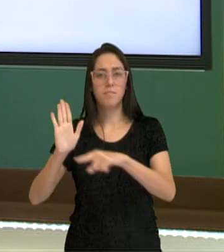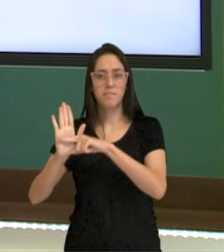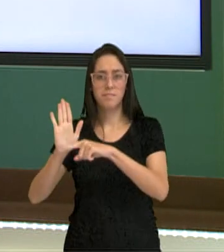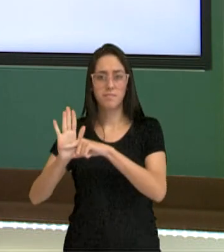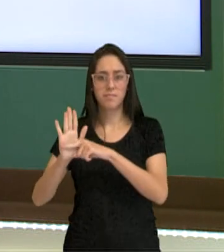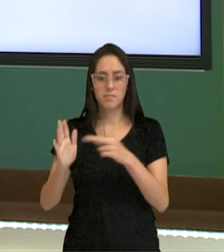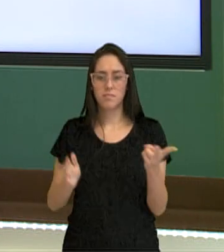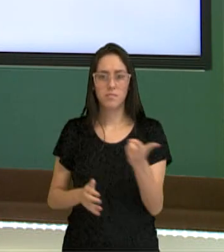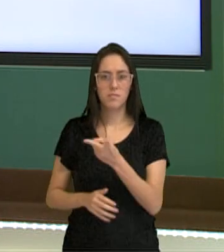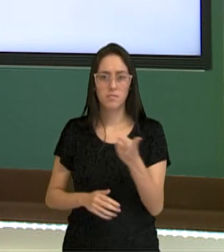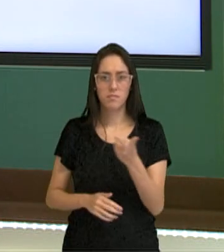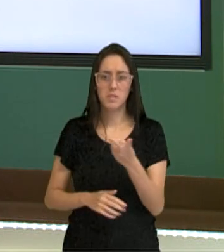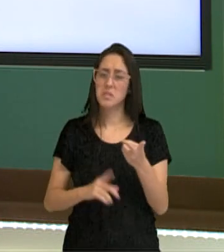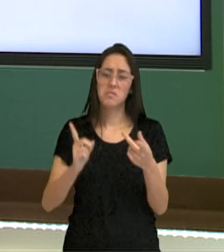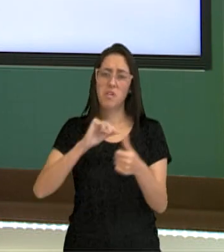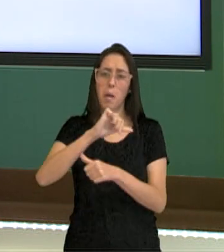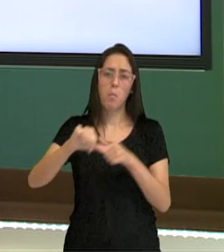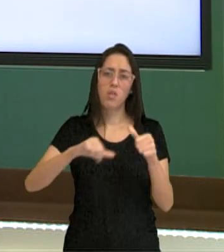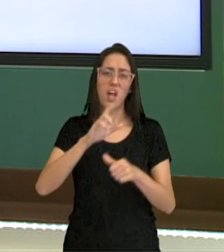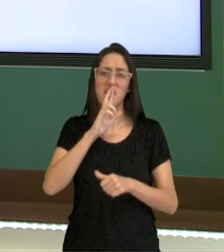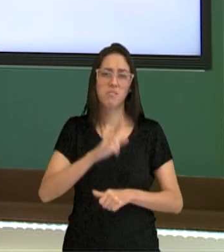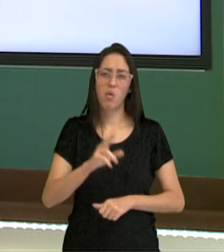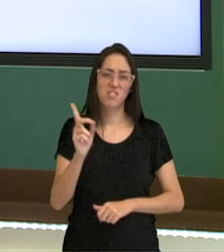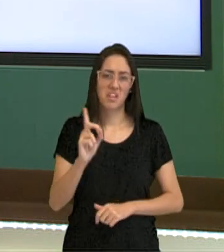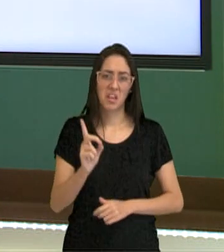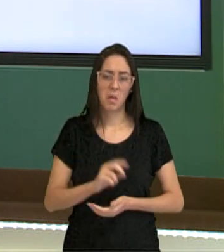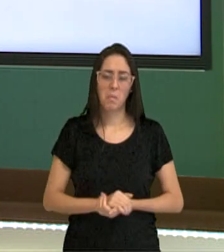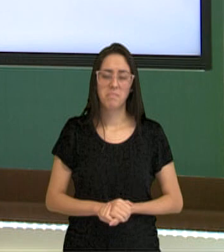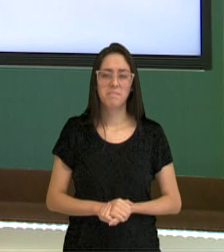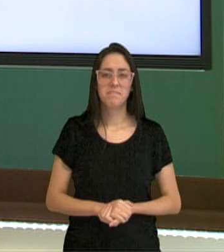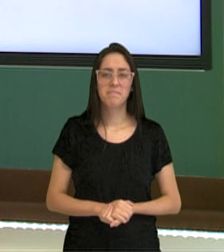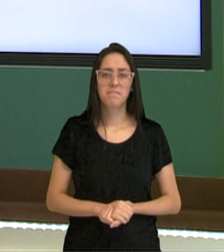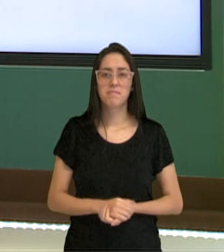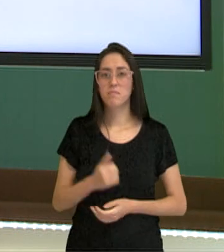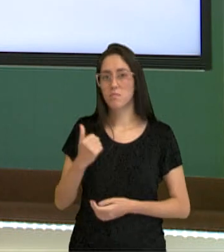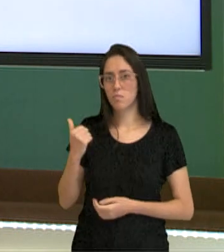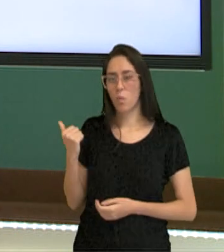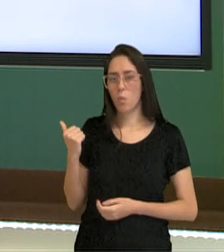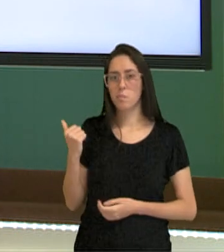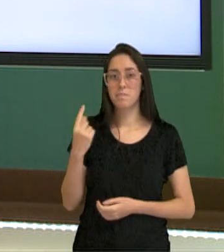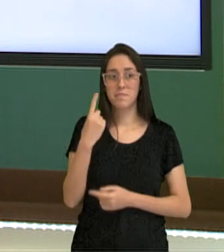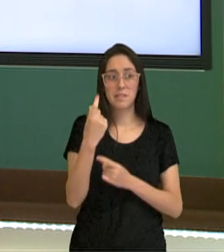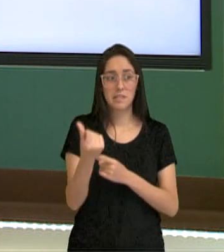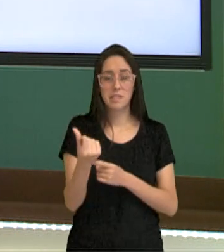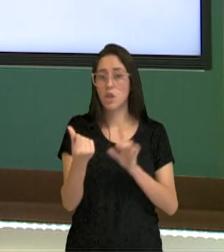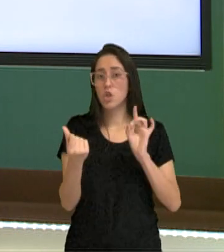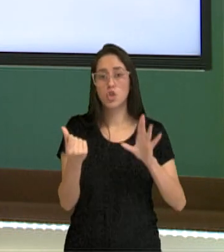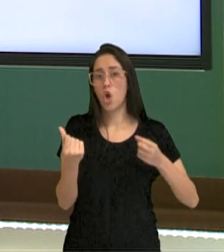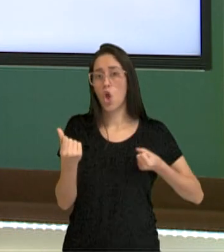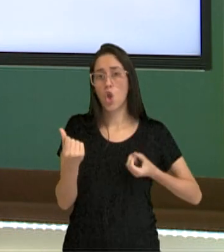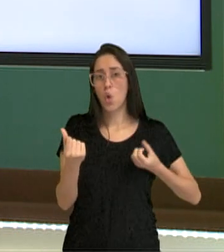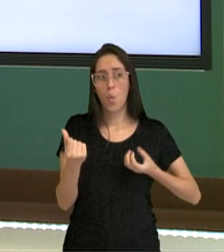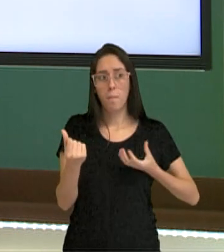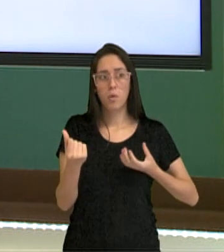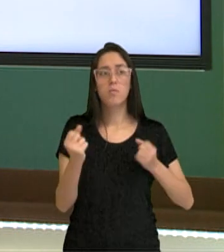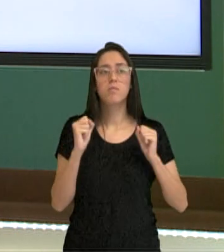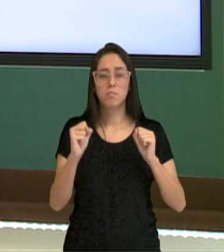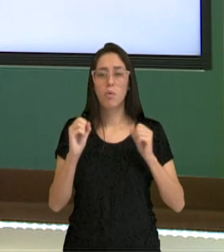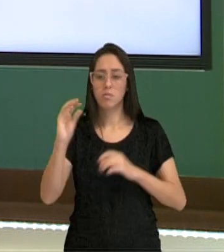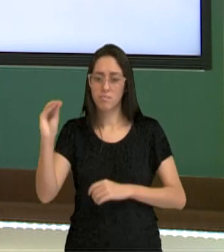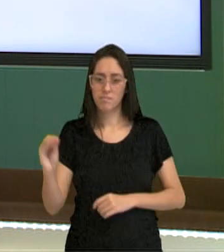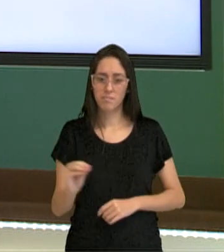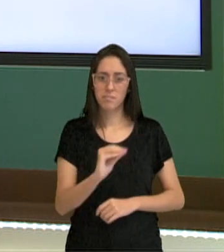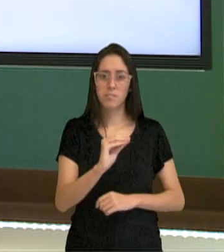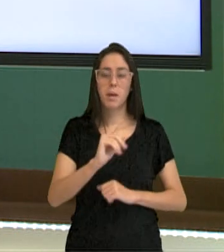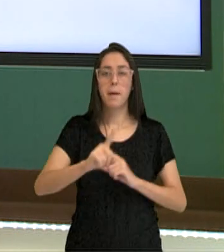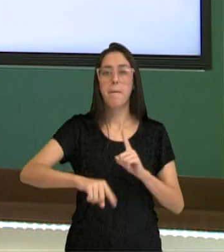equação não vai mudar o resultado. Tá bom? Esse 16, ele é só número. Então, eu vou jogar ele para o outro lado. Ó. Menos fica